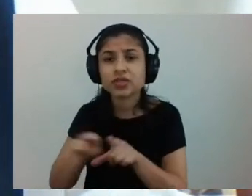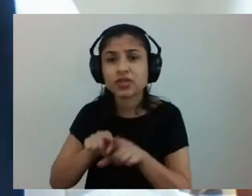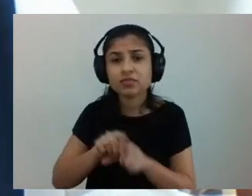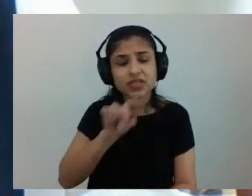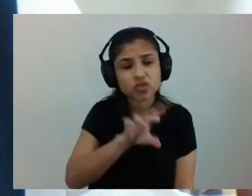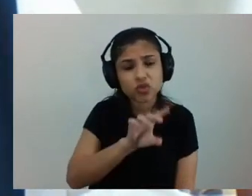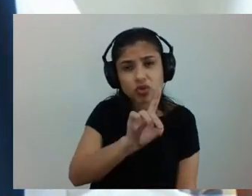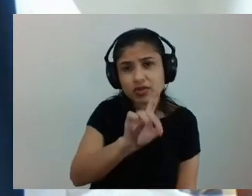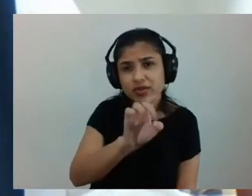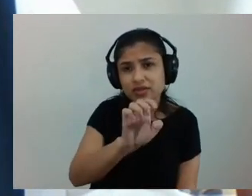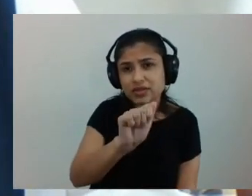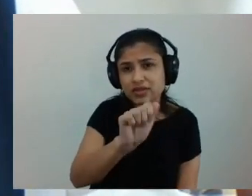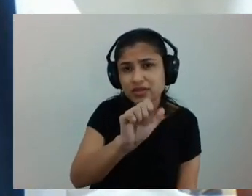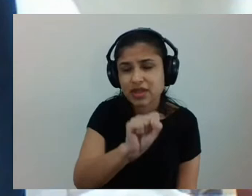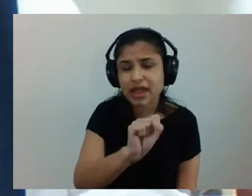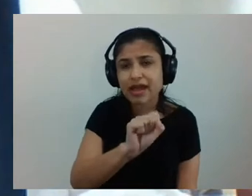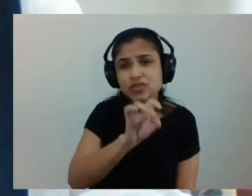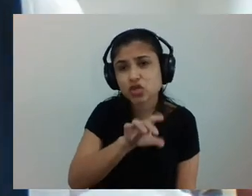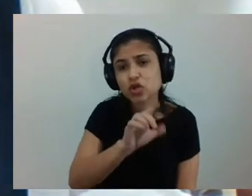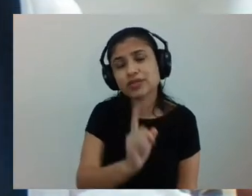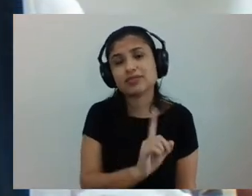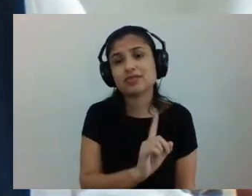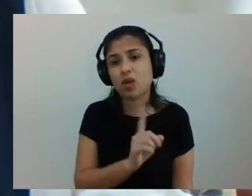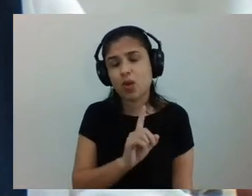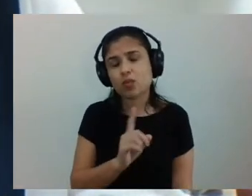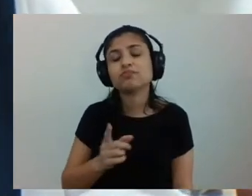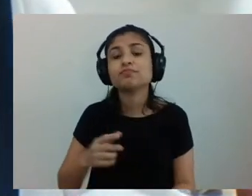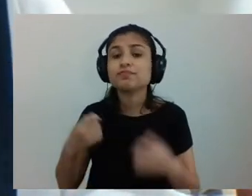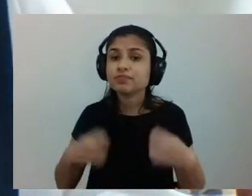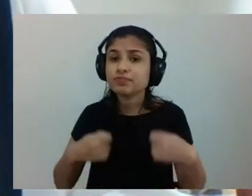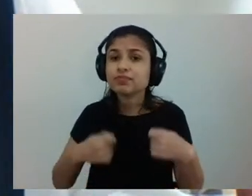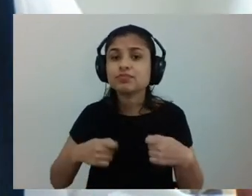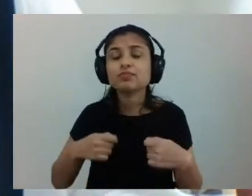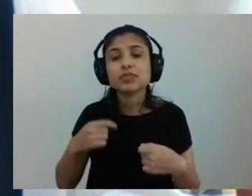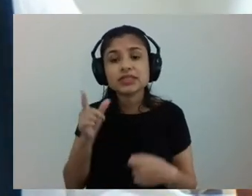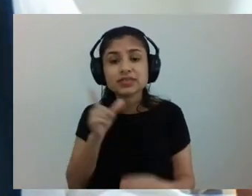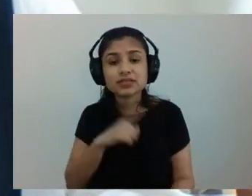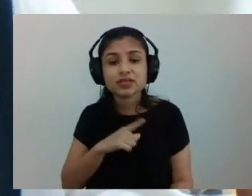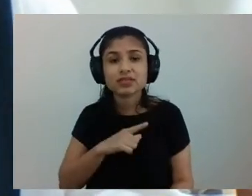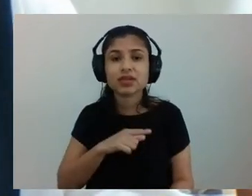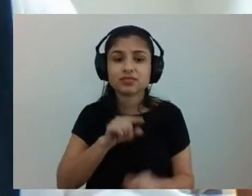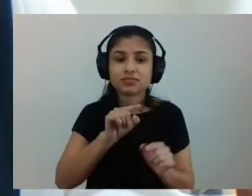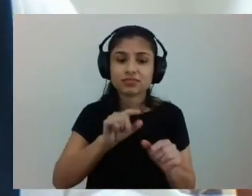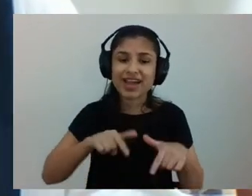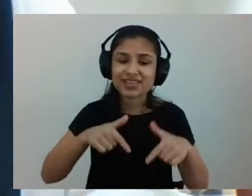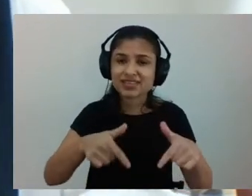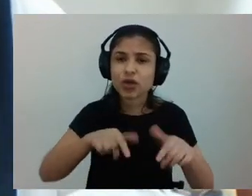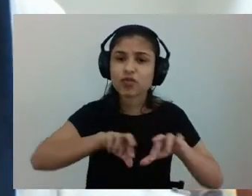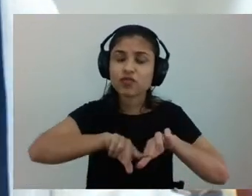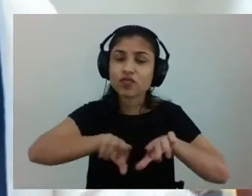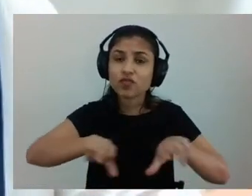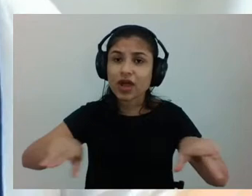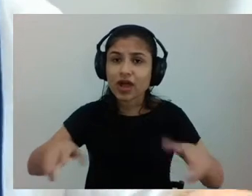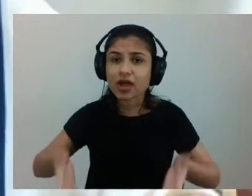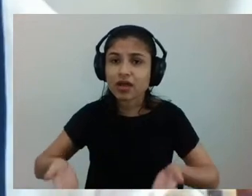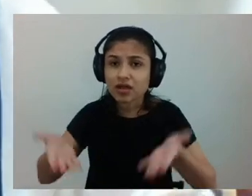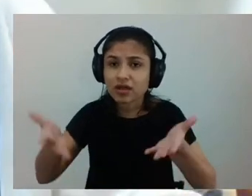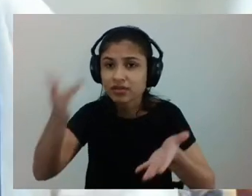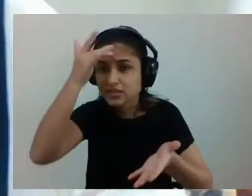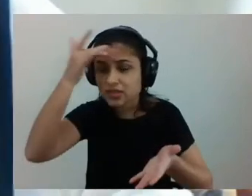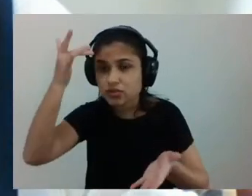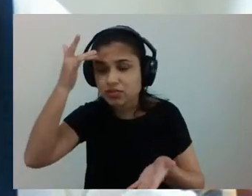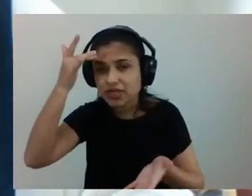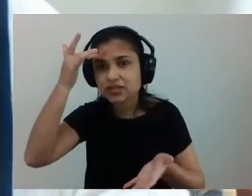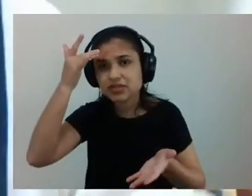nós temos que imaginar uma série de ações para a promoção da saúde mental que atravesse toda